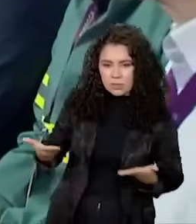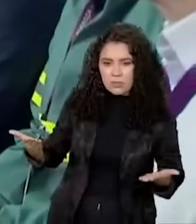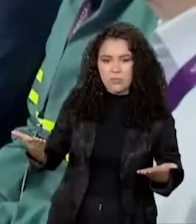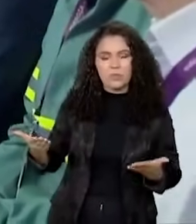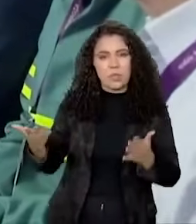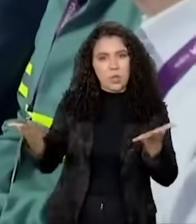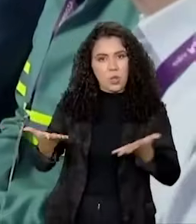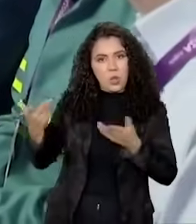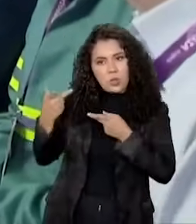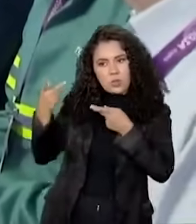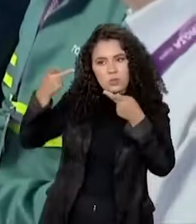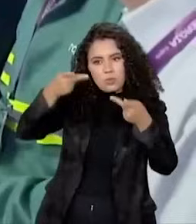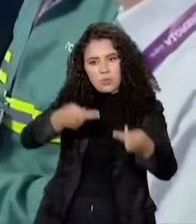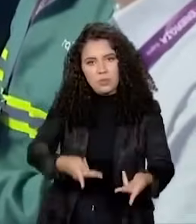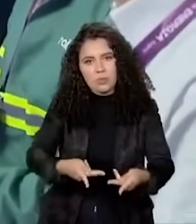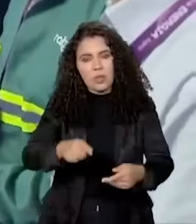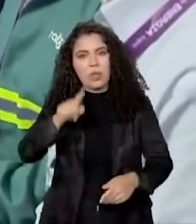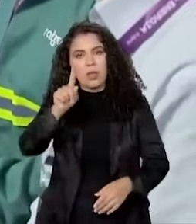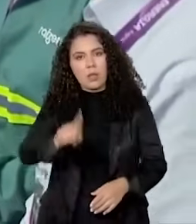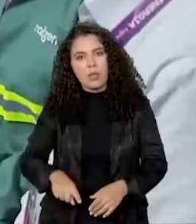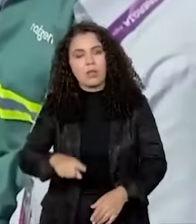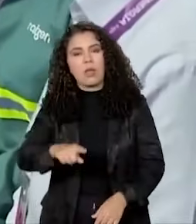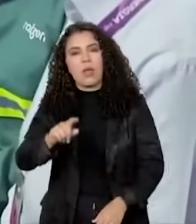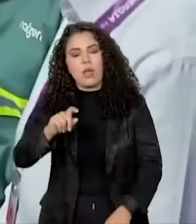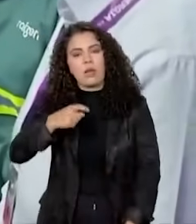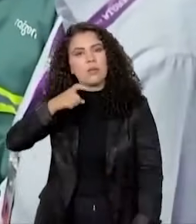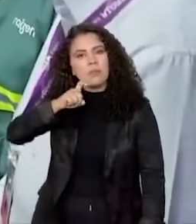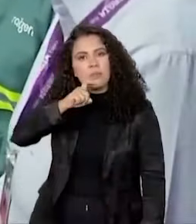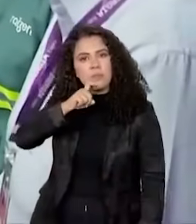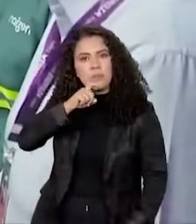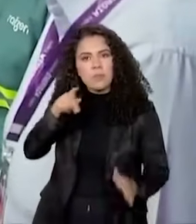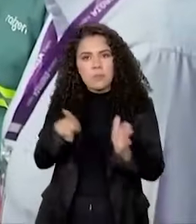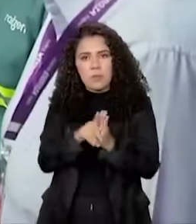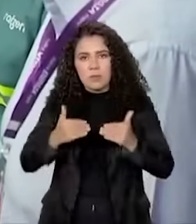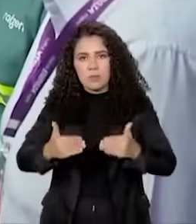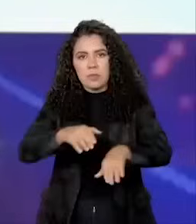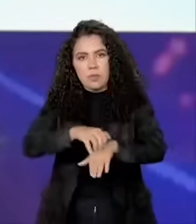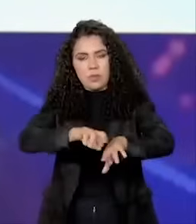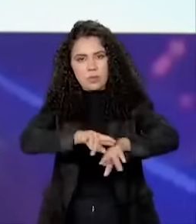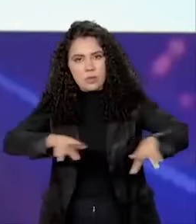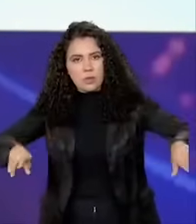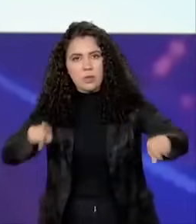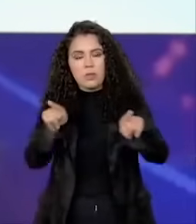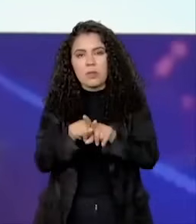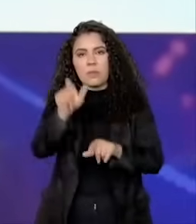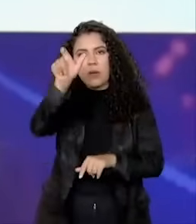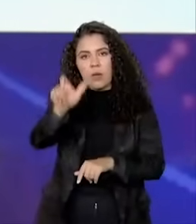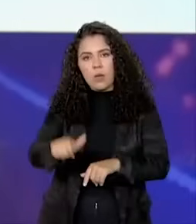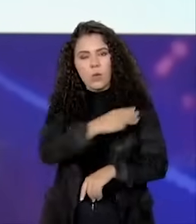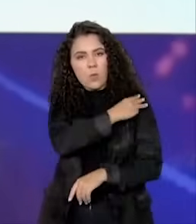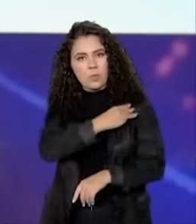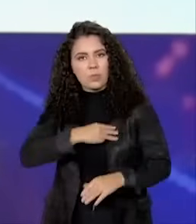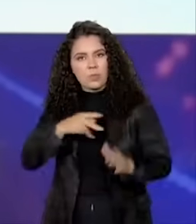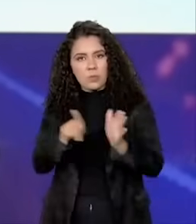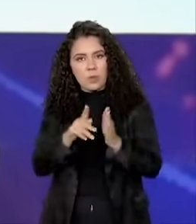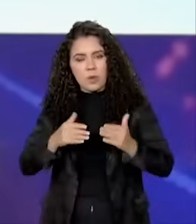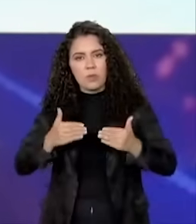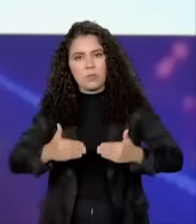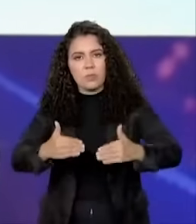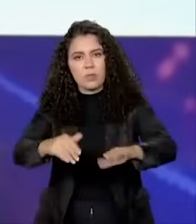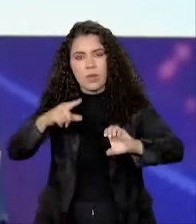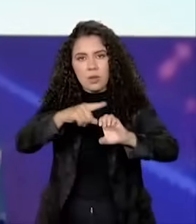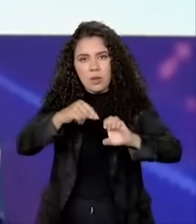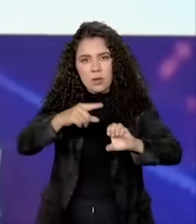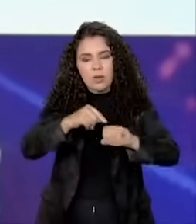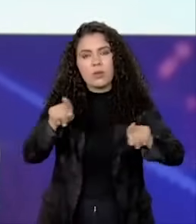visita, Renan Filho do Transporte, Mário França do Empreendedorismo, Alexandre Silveira de Minas e Energia